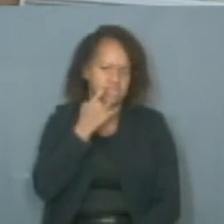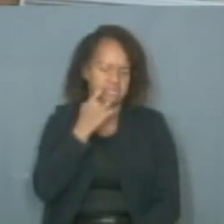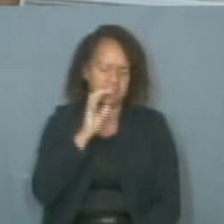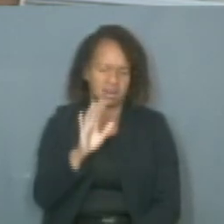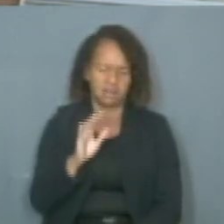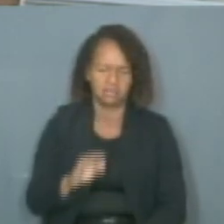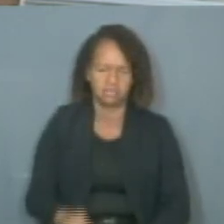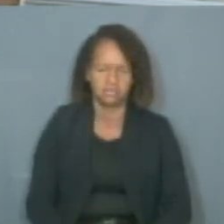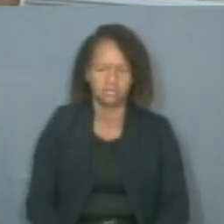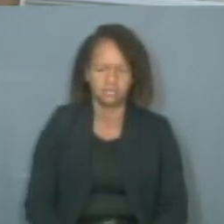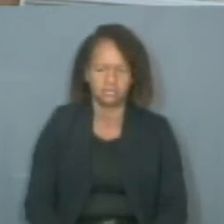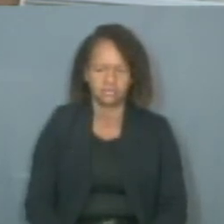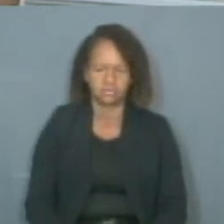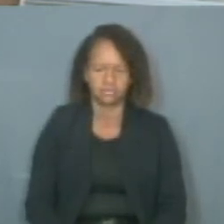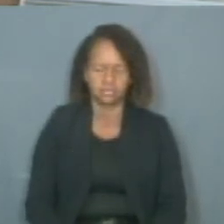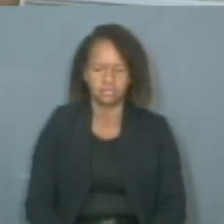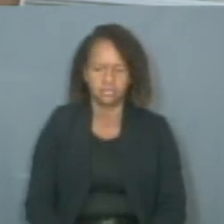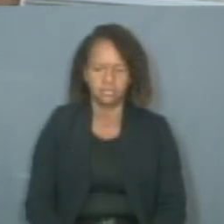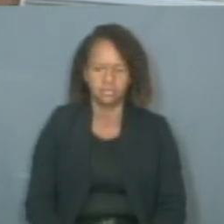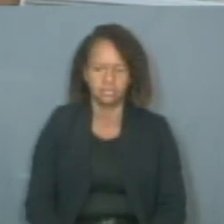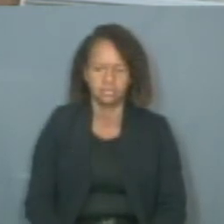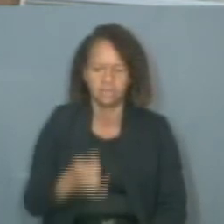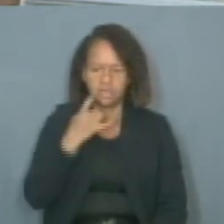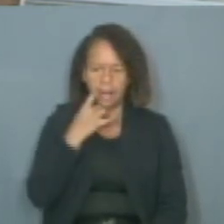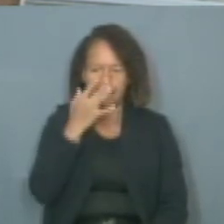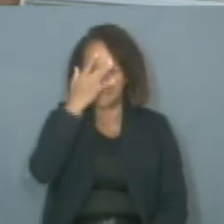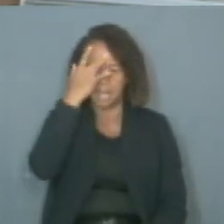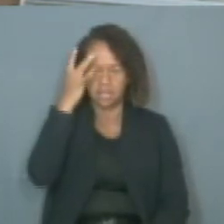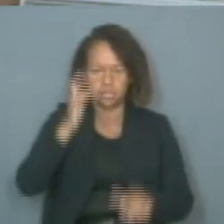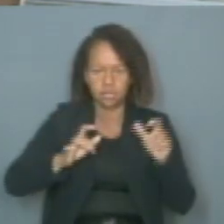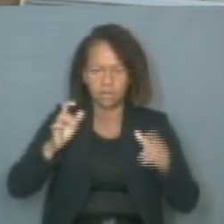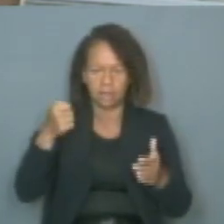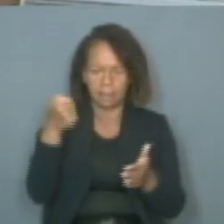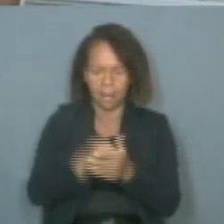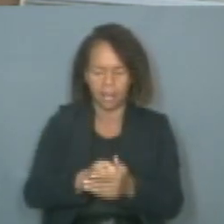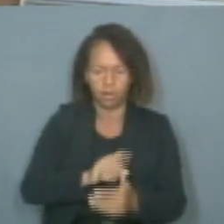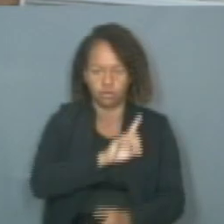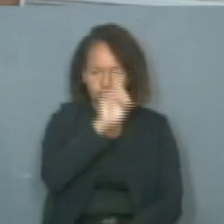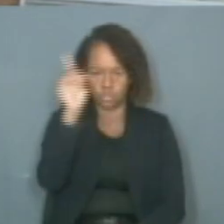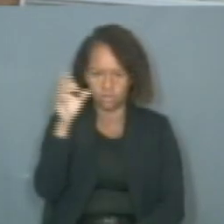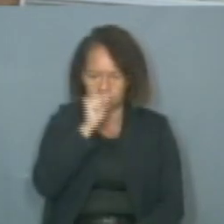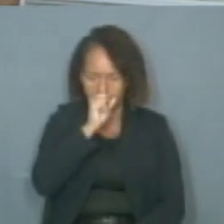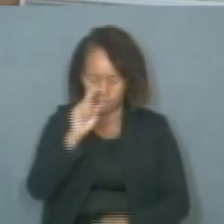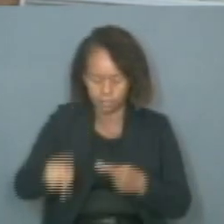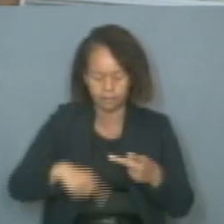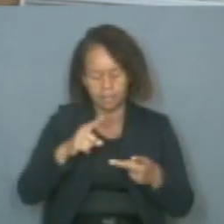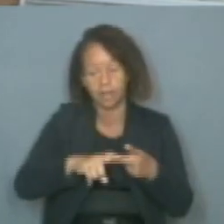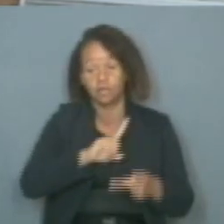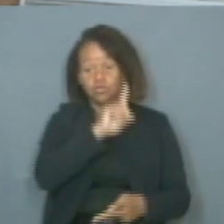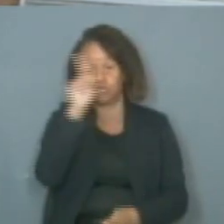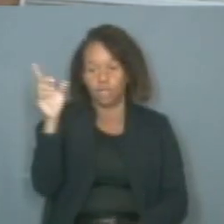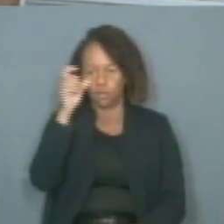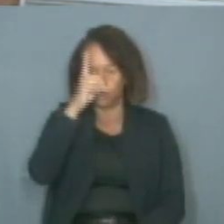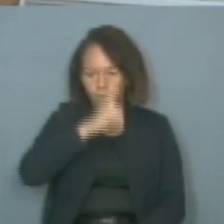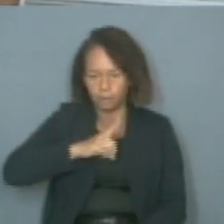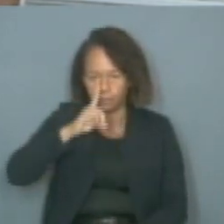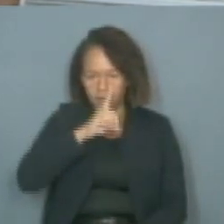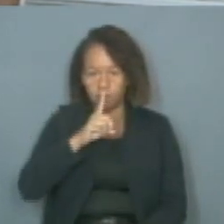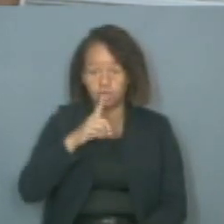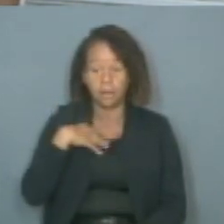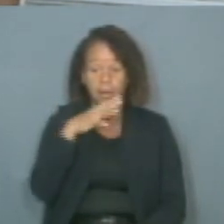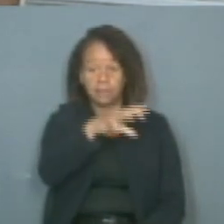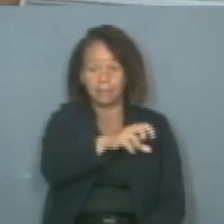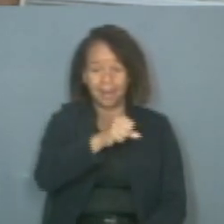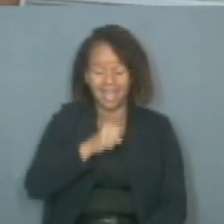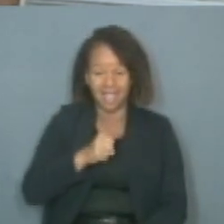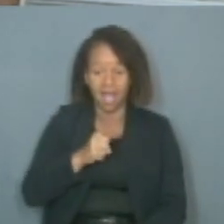vereador Felipe Alecrim aqui trouxe. As pessoas têm de pagar a diária do sábado, têm de pagar a diária do domingo e só podem